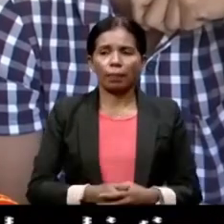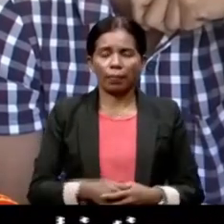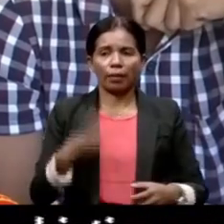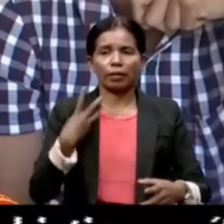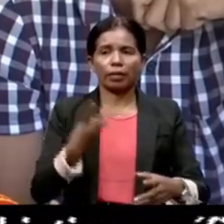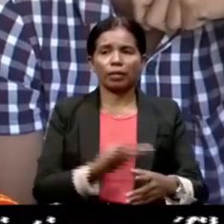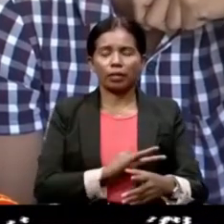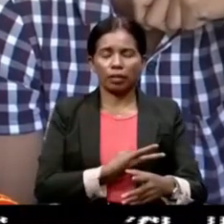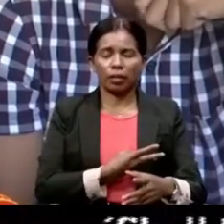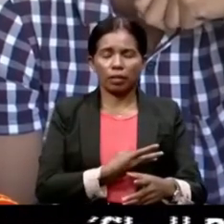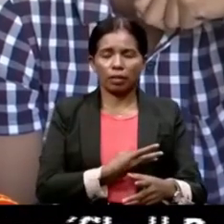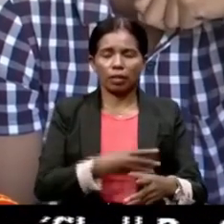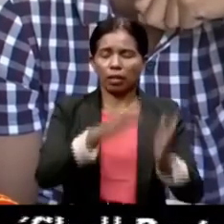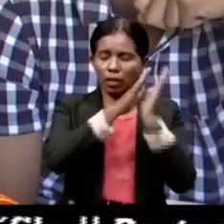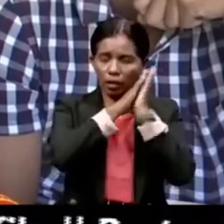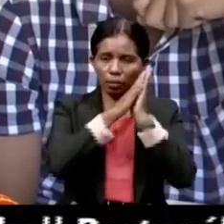capacidade de cama e hospital, quase